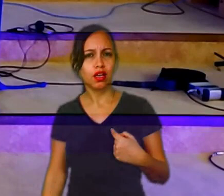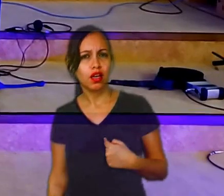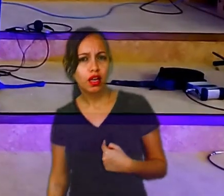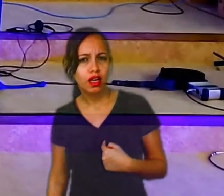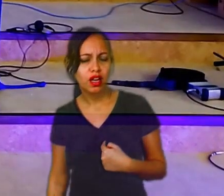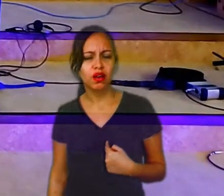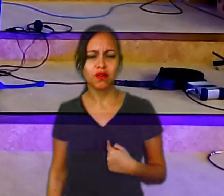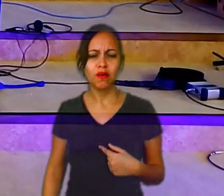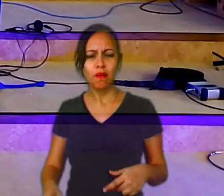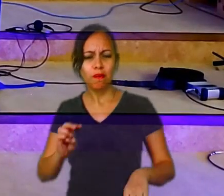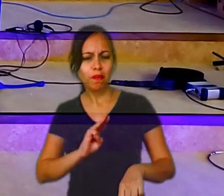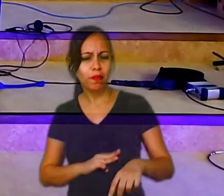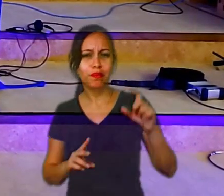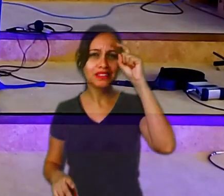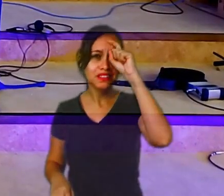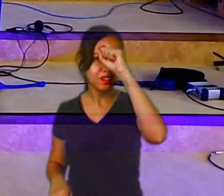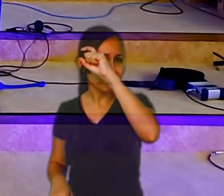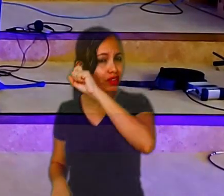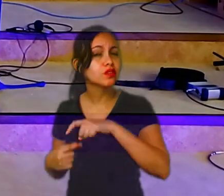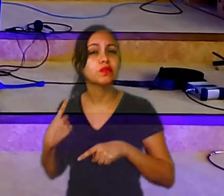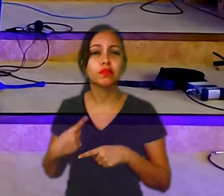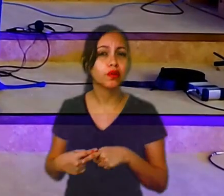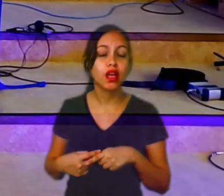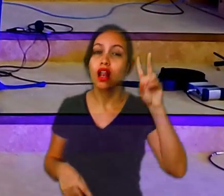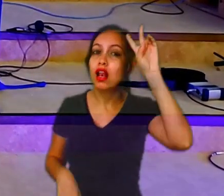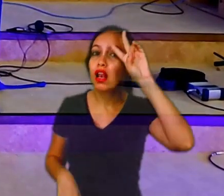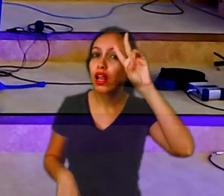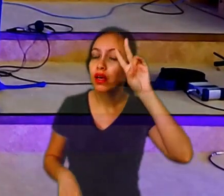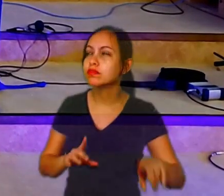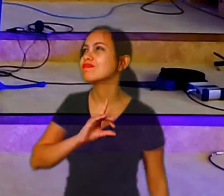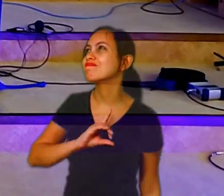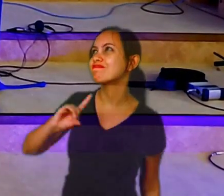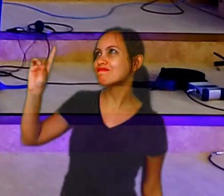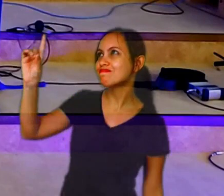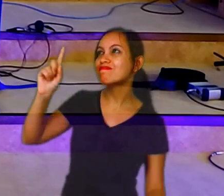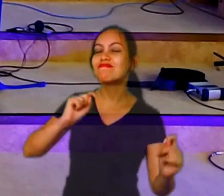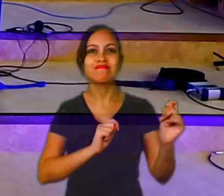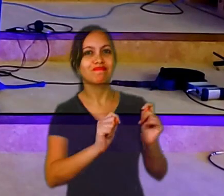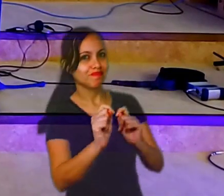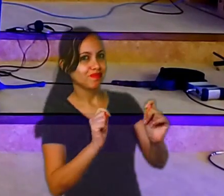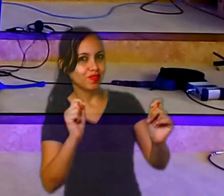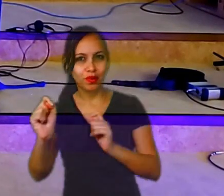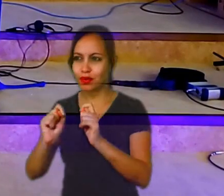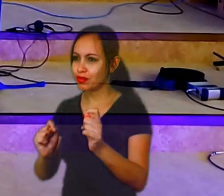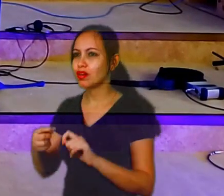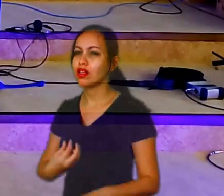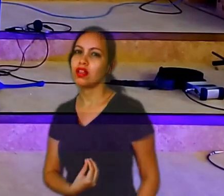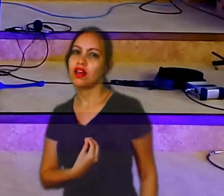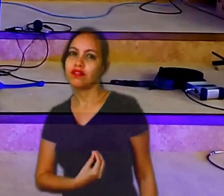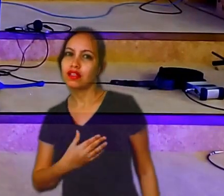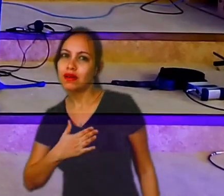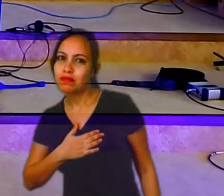um momento tão difícil? Lembre-se, Deus está no controle da minha e da sua